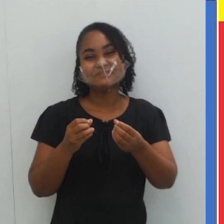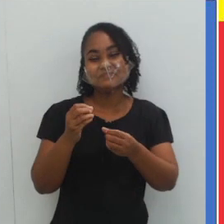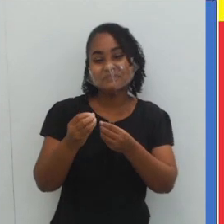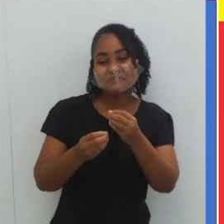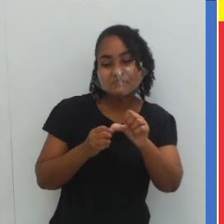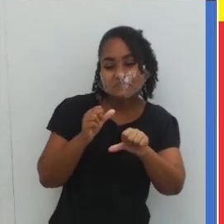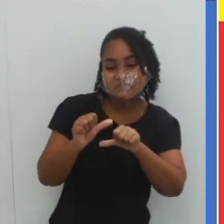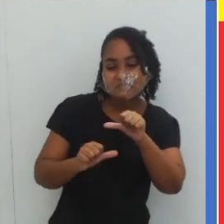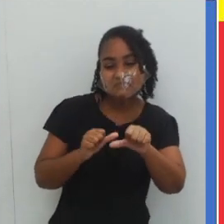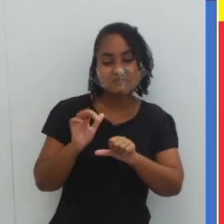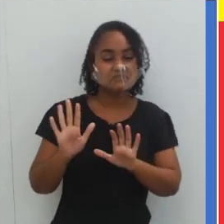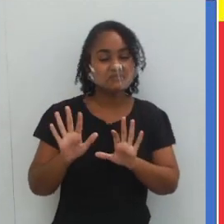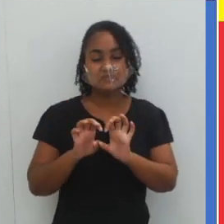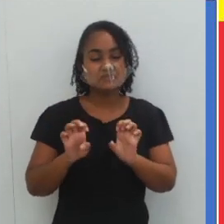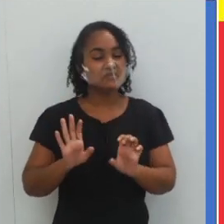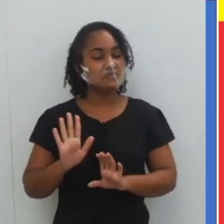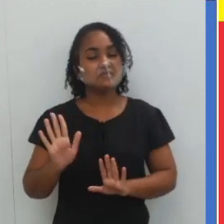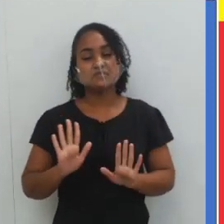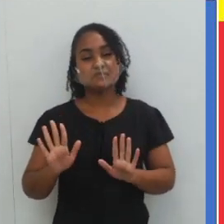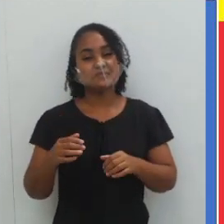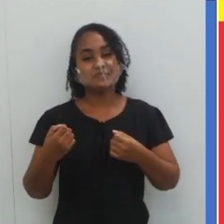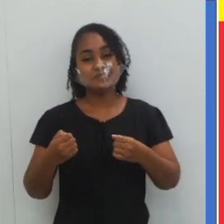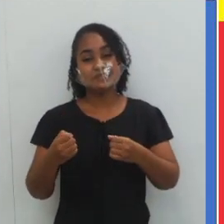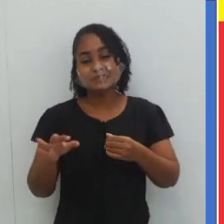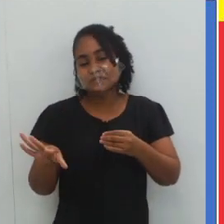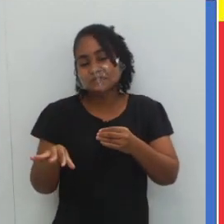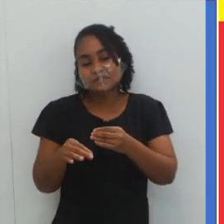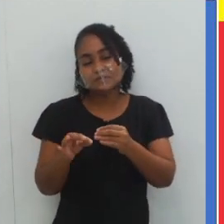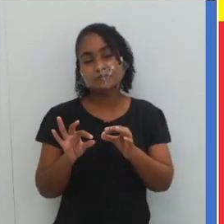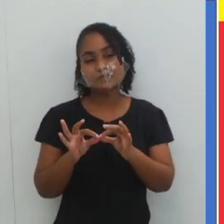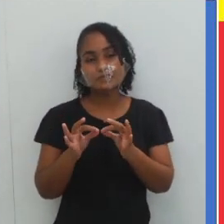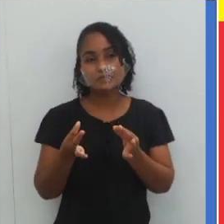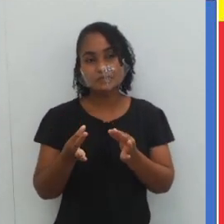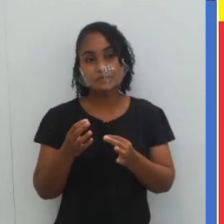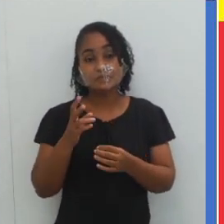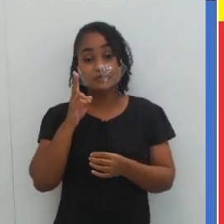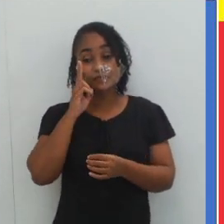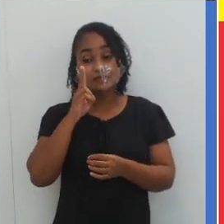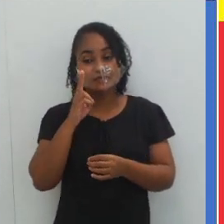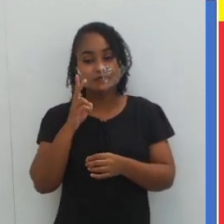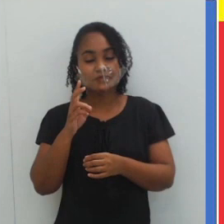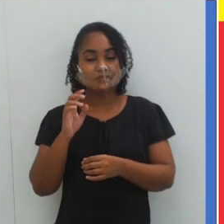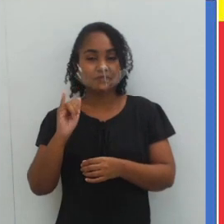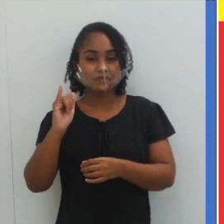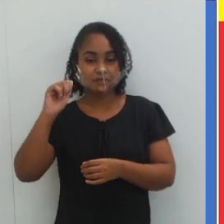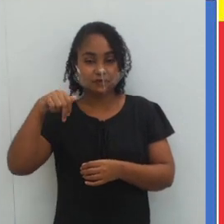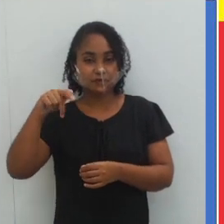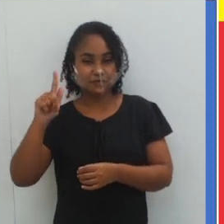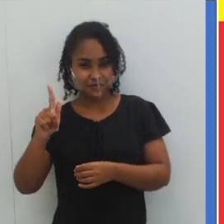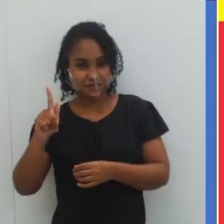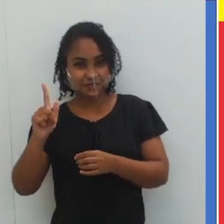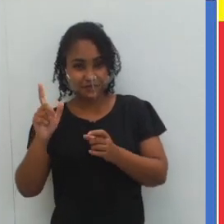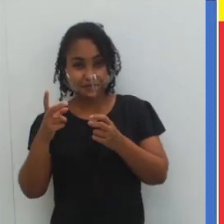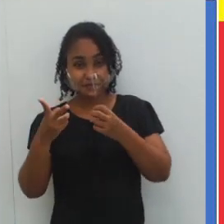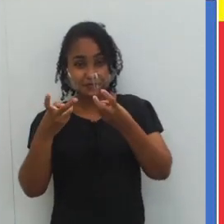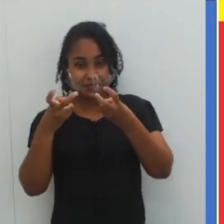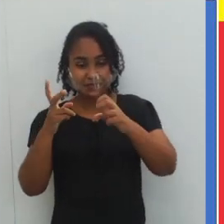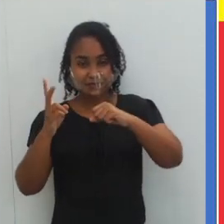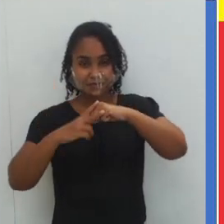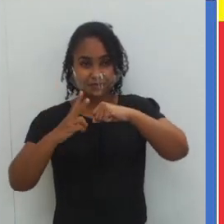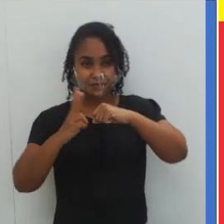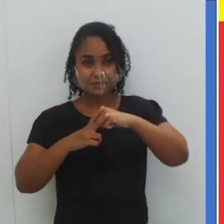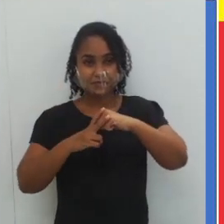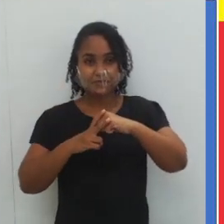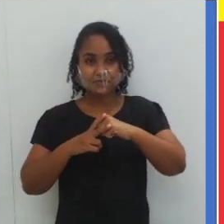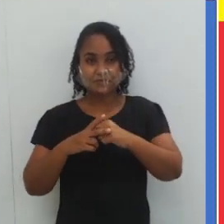sem muitas alterações em sua estrutura, né? Então fica watch, fica watching,